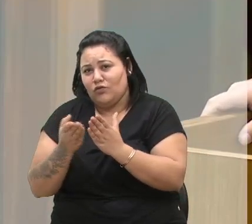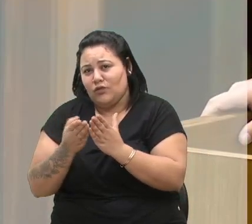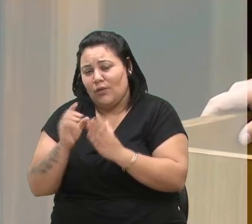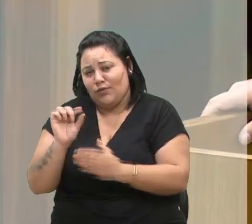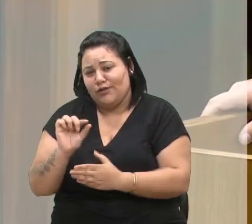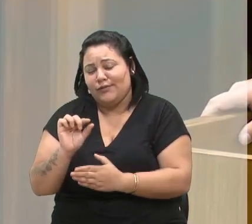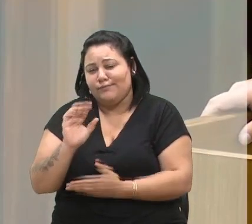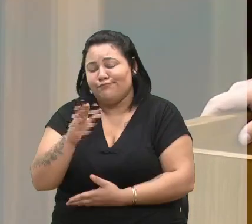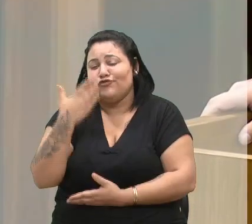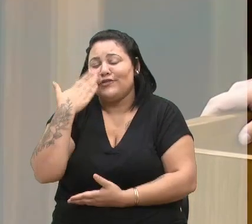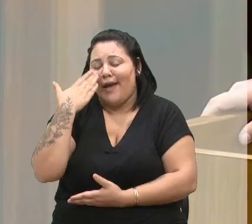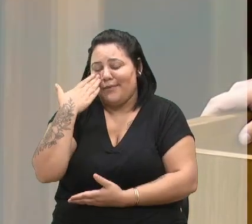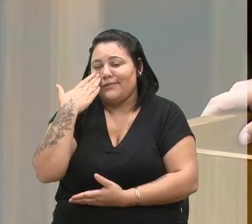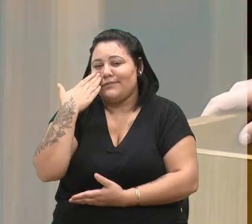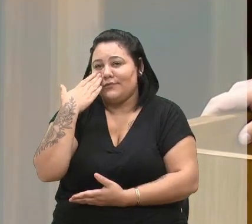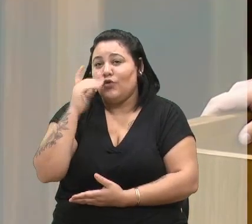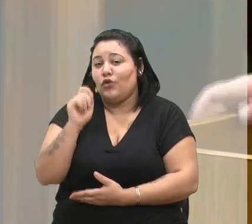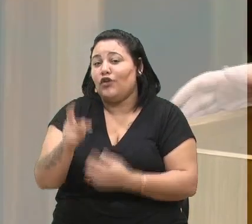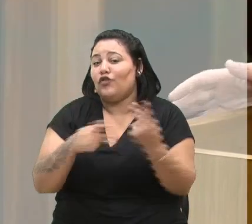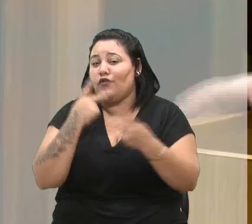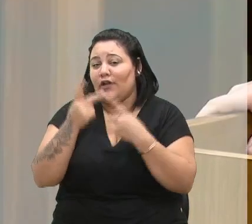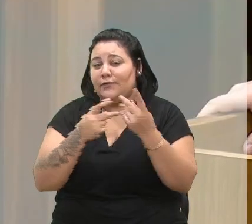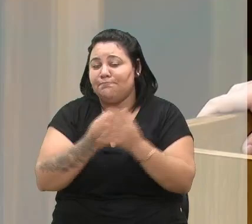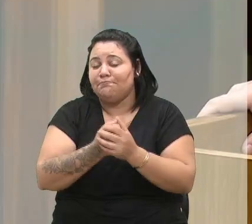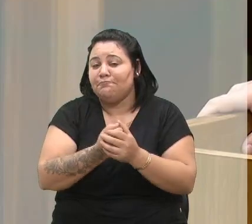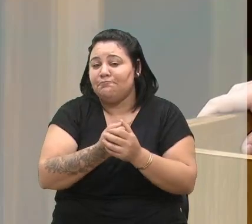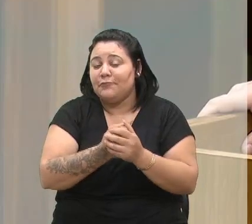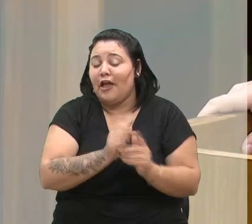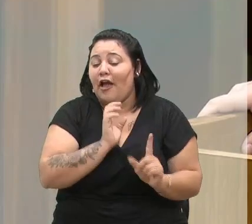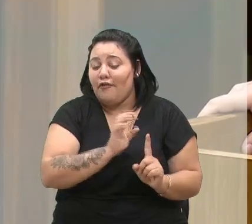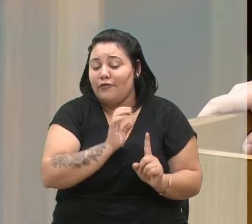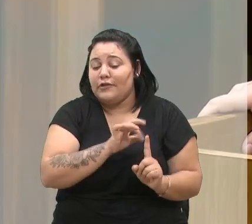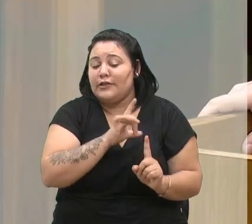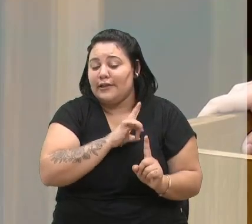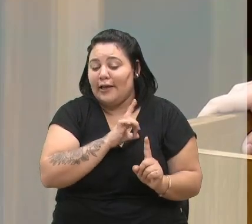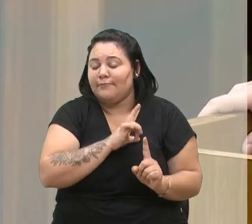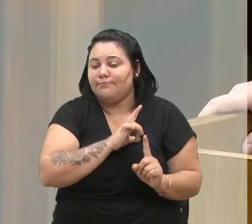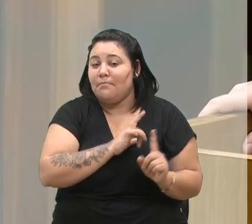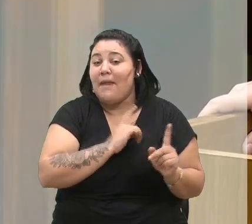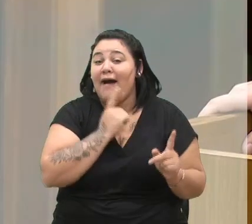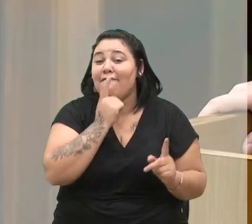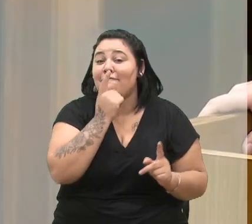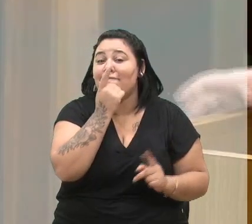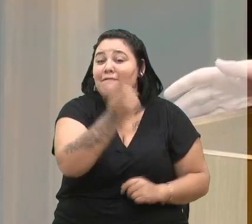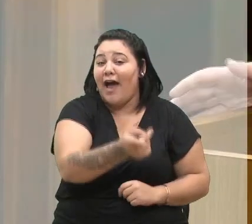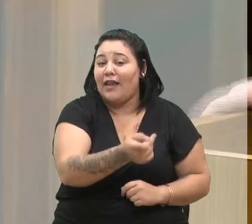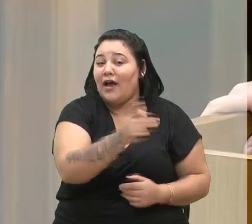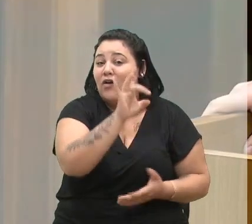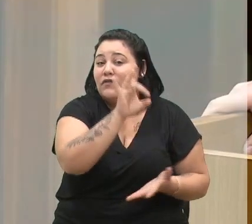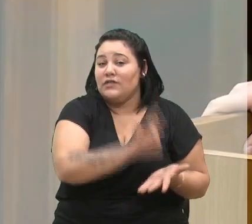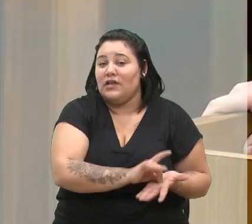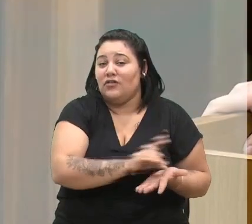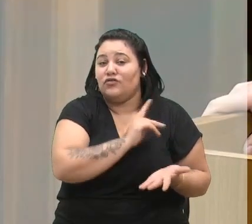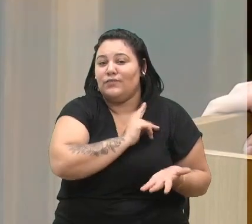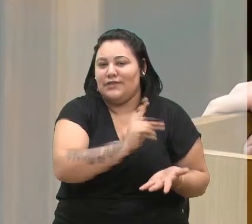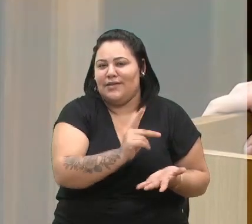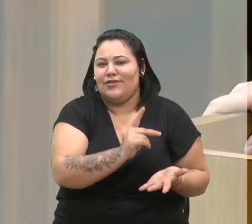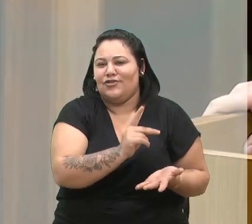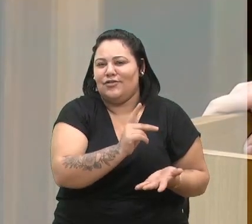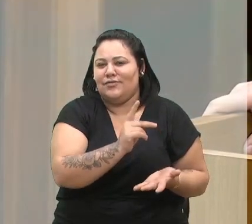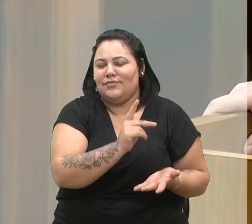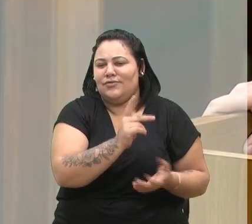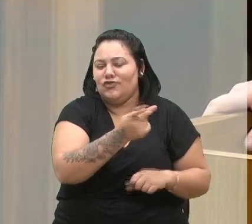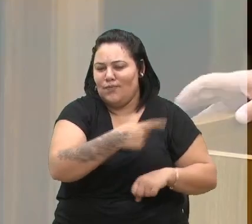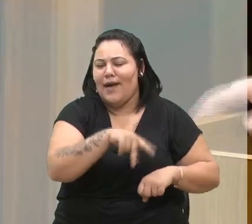daquilo que nós estamos falando e o peso que tem uma fala oficial de um presidente da República